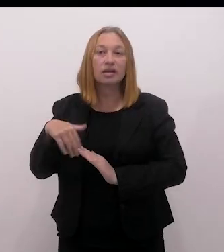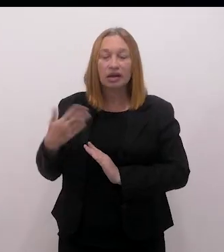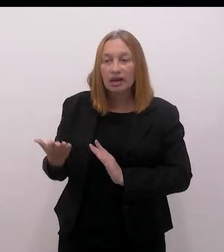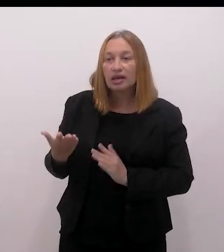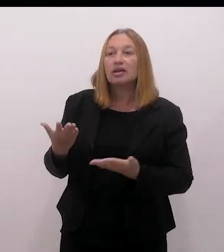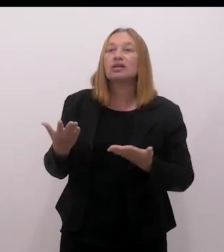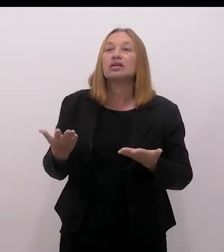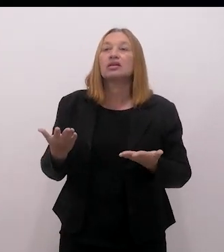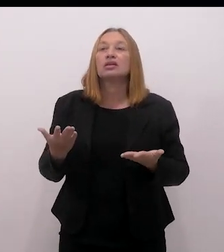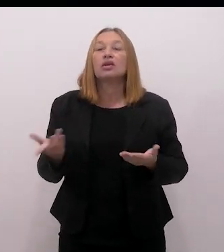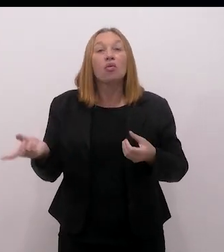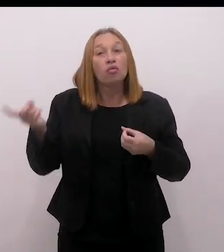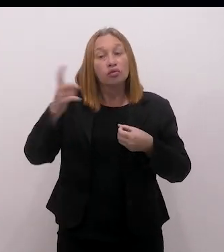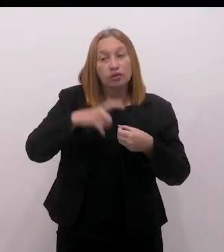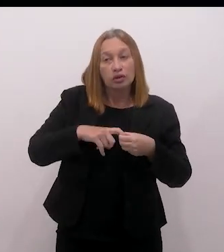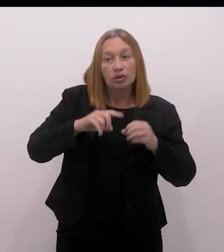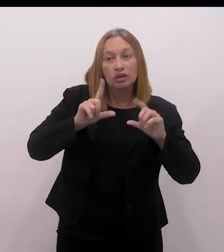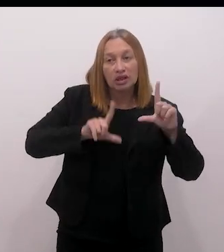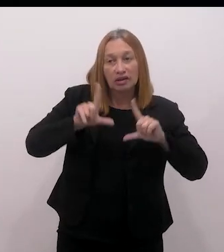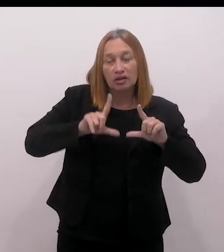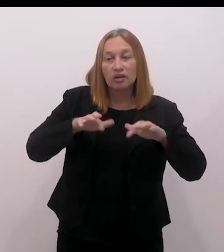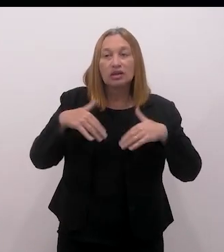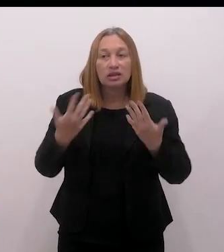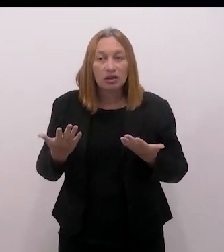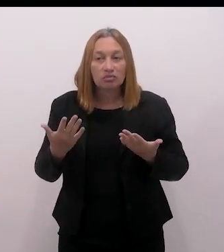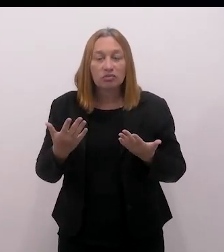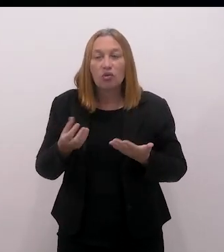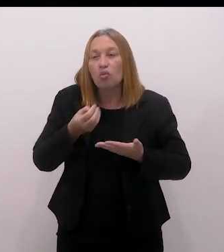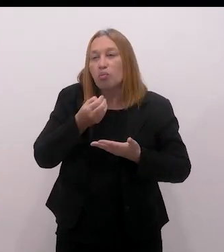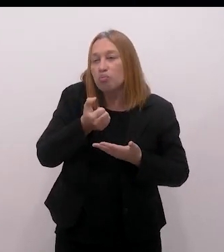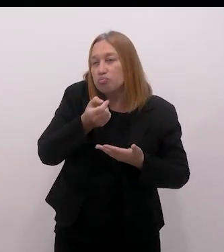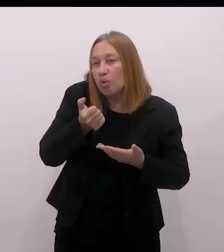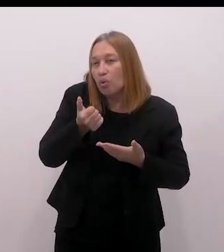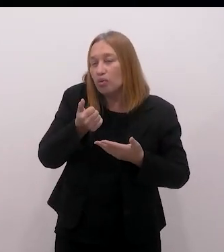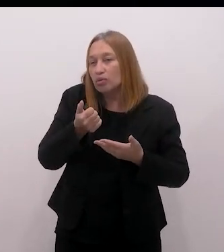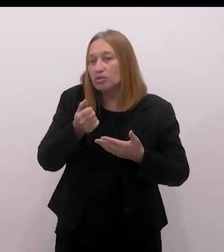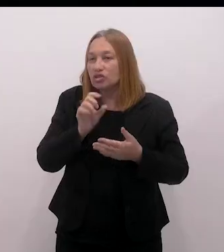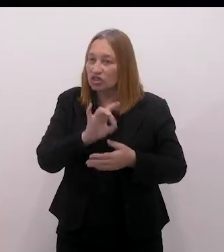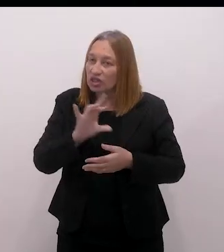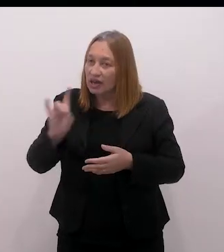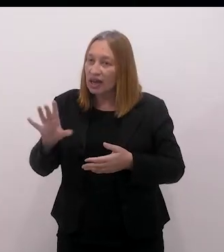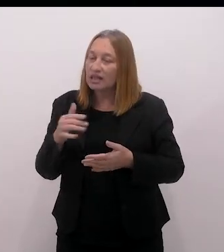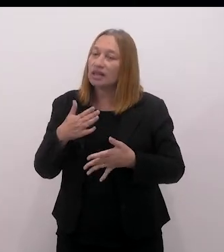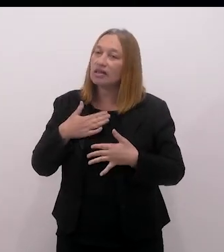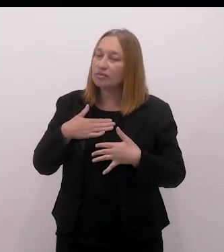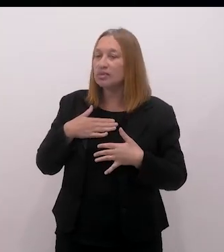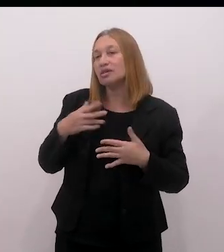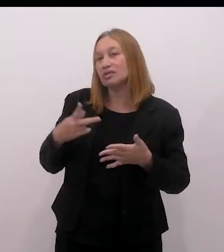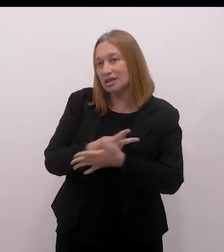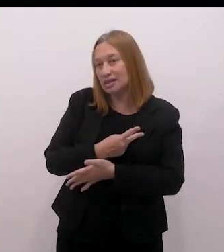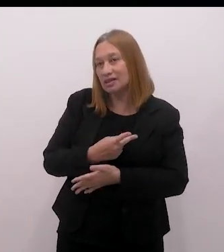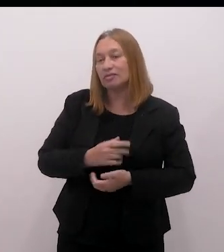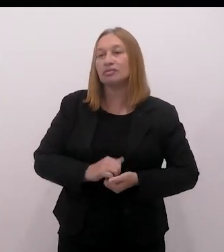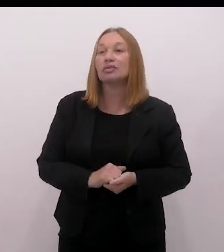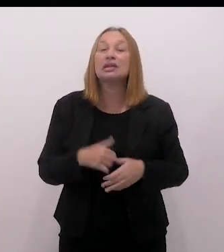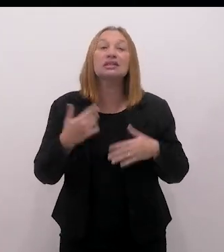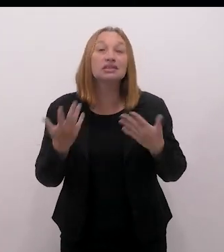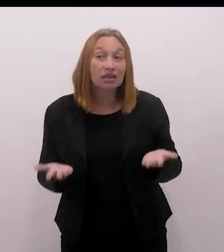torno. E aí eu voltei a fazer televisão, então acho que também teve um pouco o caminho inverso, que no meu caso